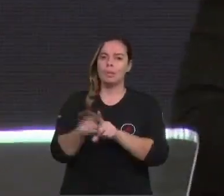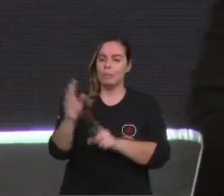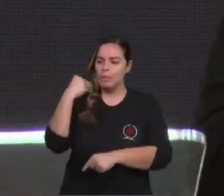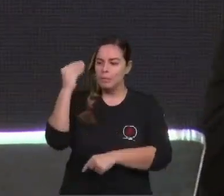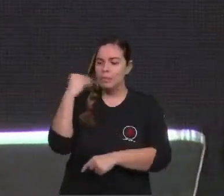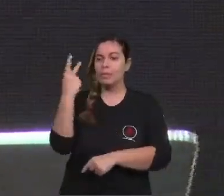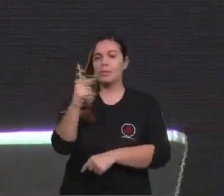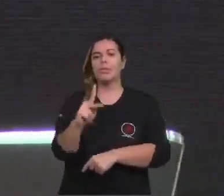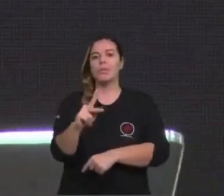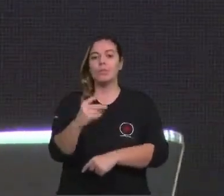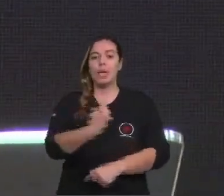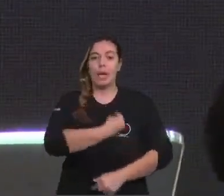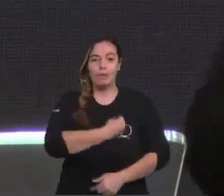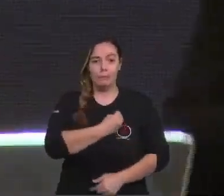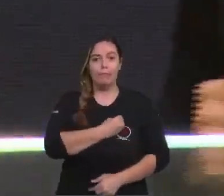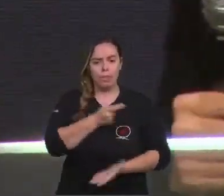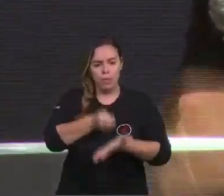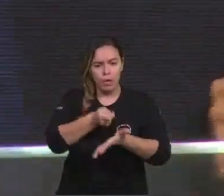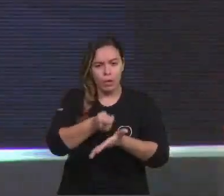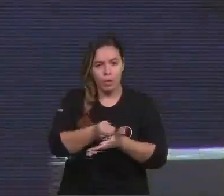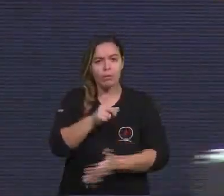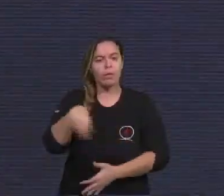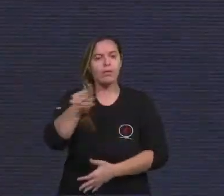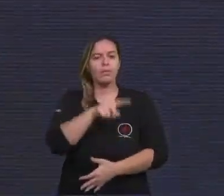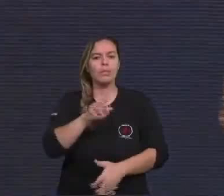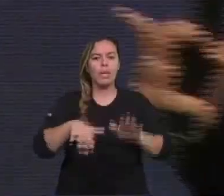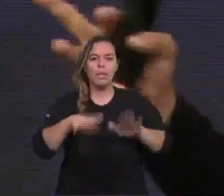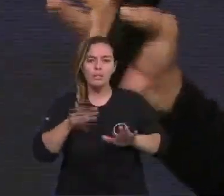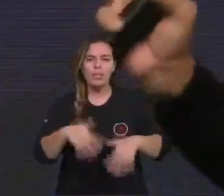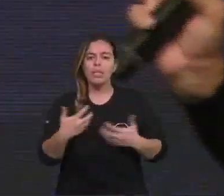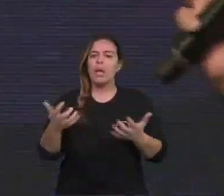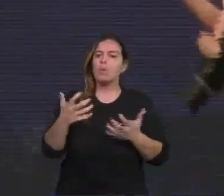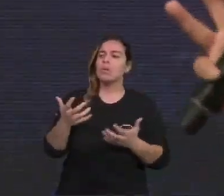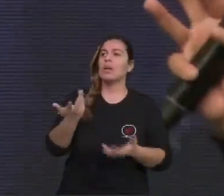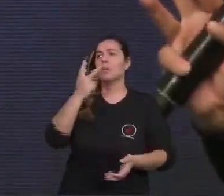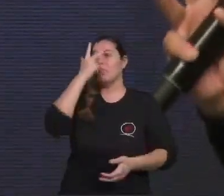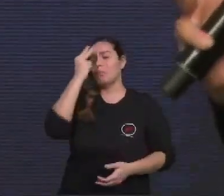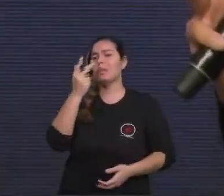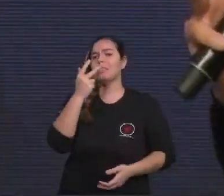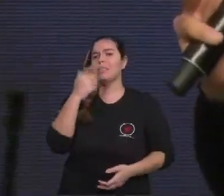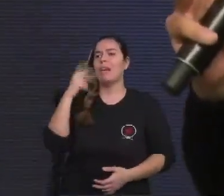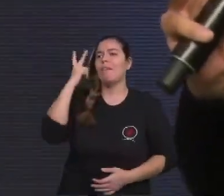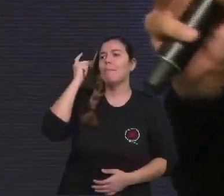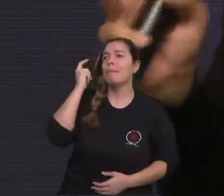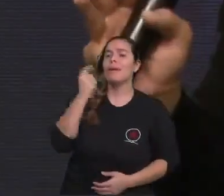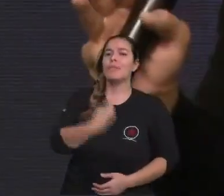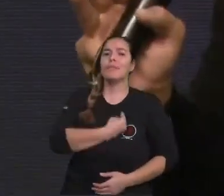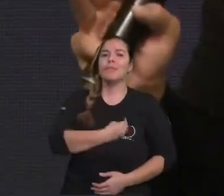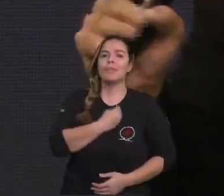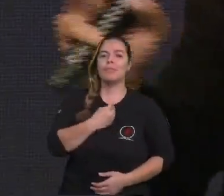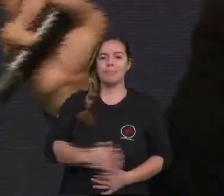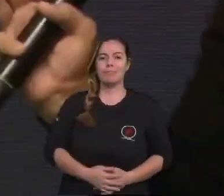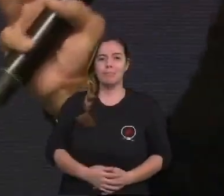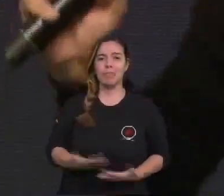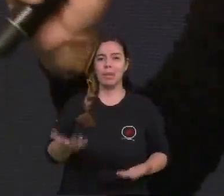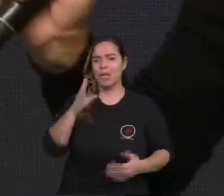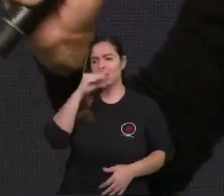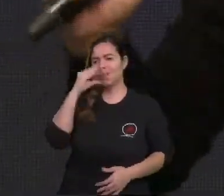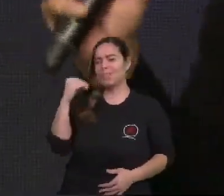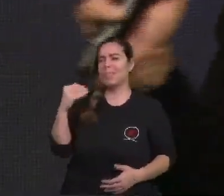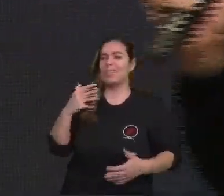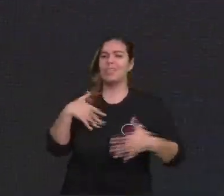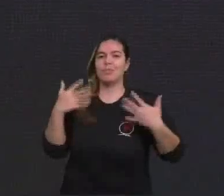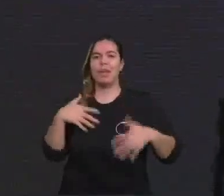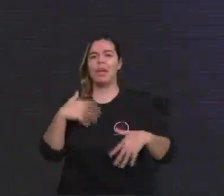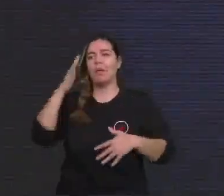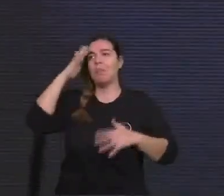experiências. A vida vai exigir isso de você, mesmo que você queira viver como um Peter Pan. Certo? Um adolescente com sininho